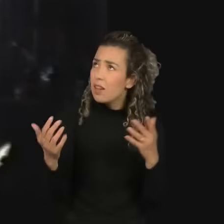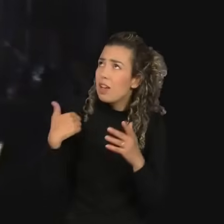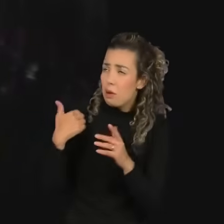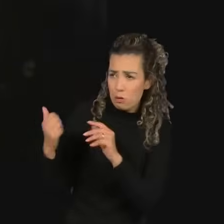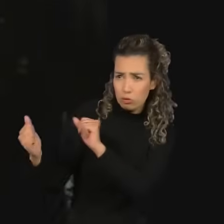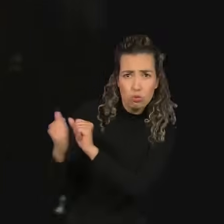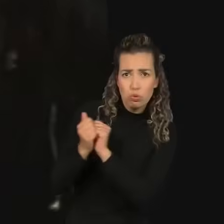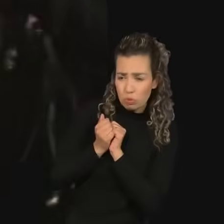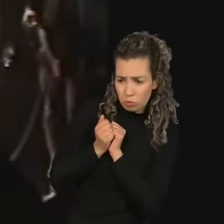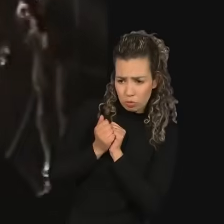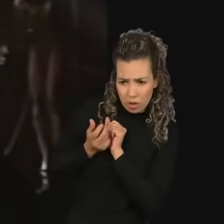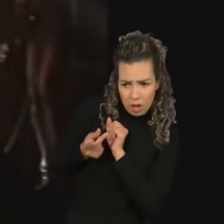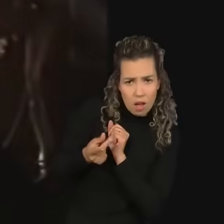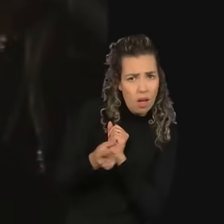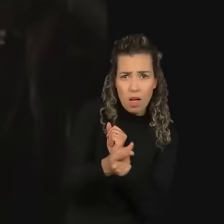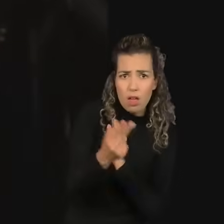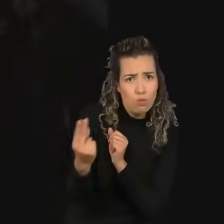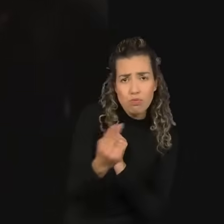você me leve.